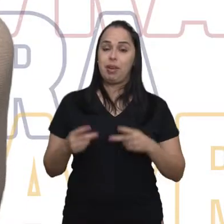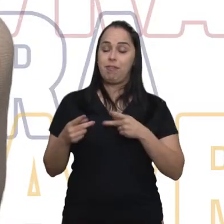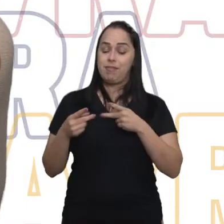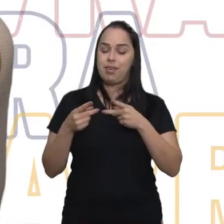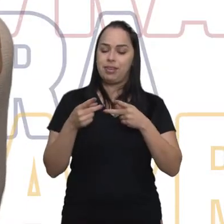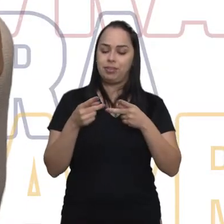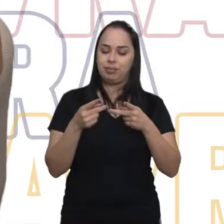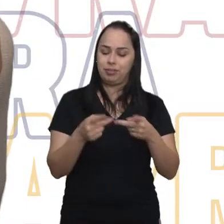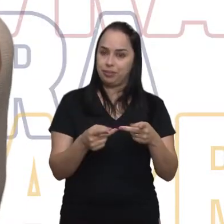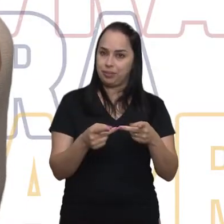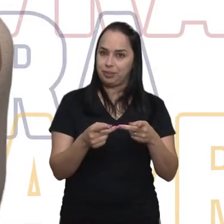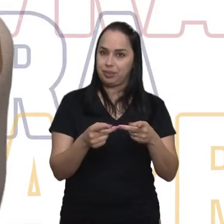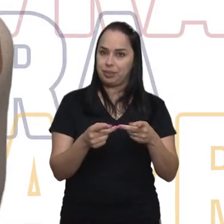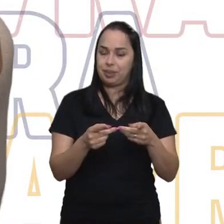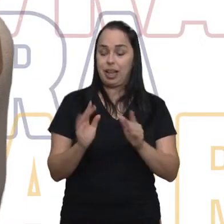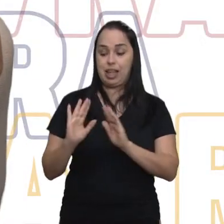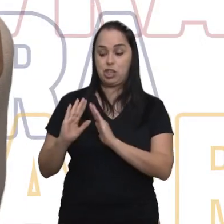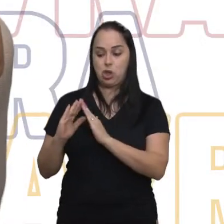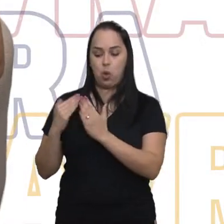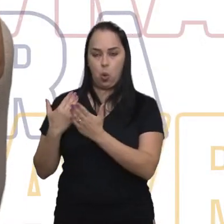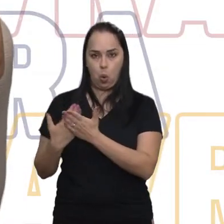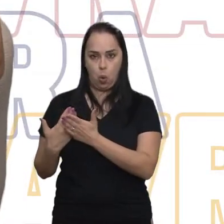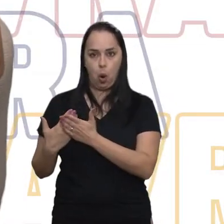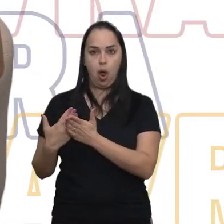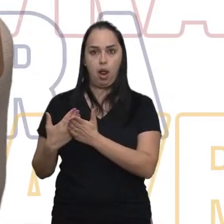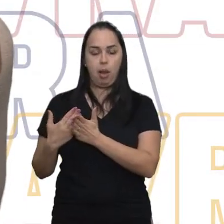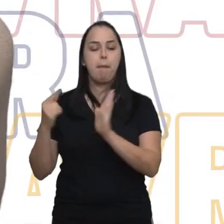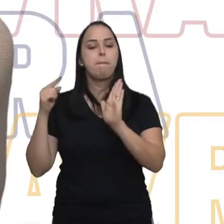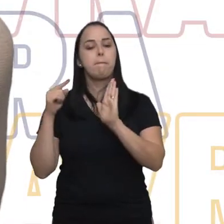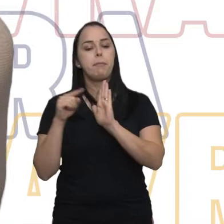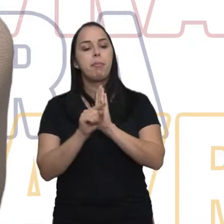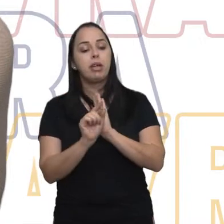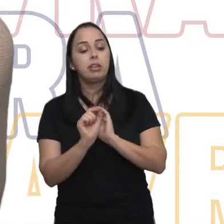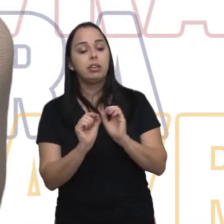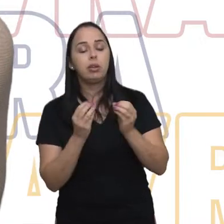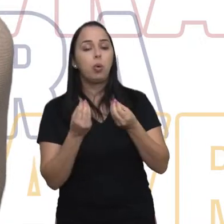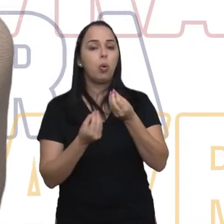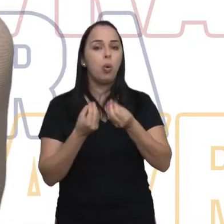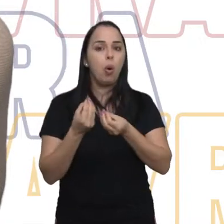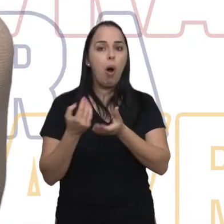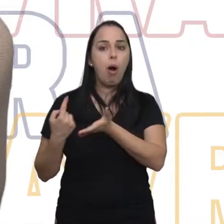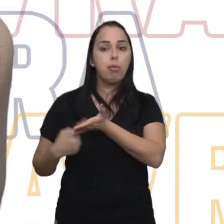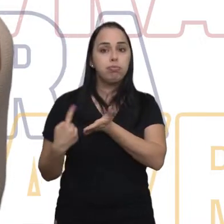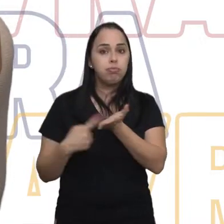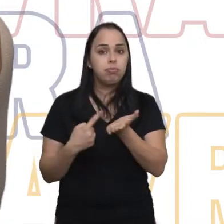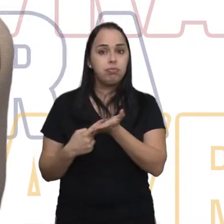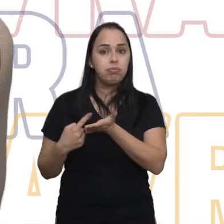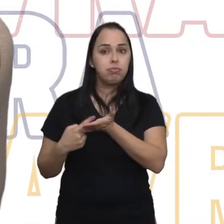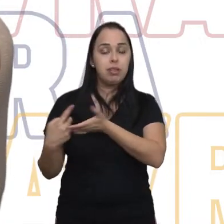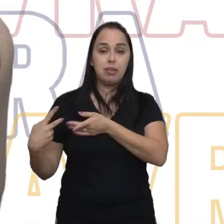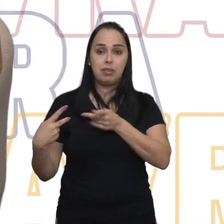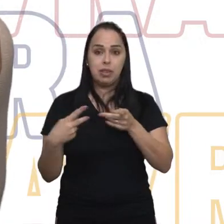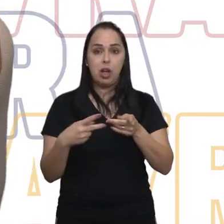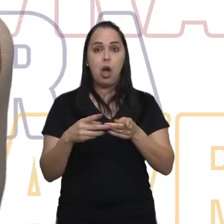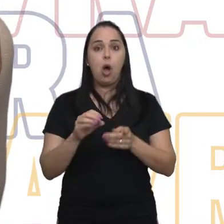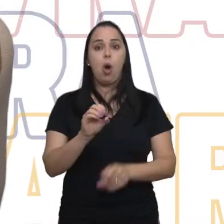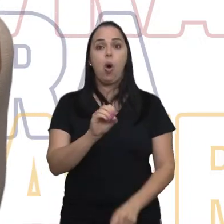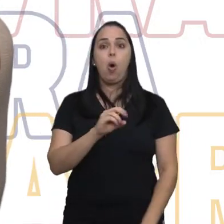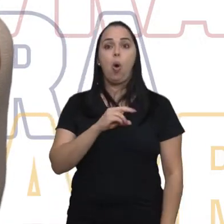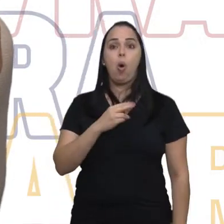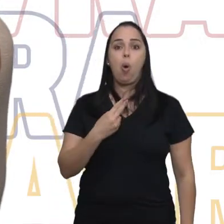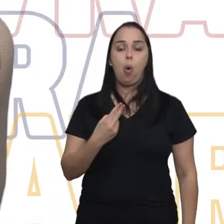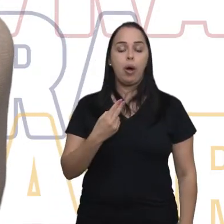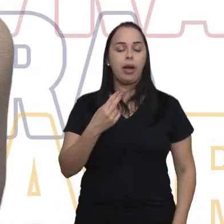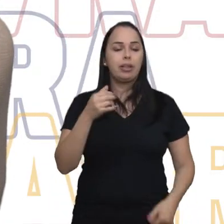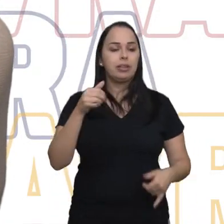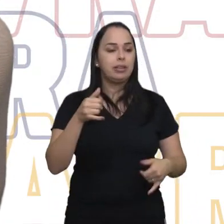As visitações, elas são desde escolas que nos procuram para marcar uma visita, ou